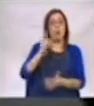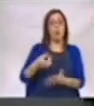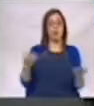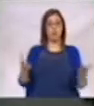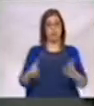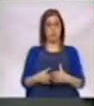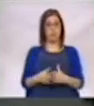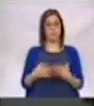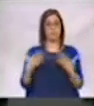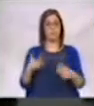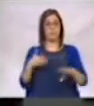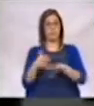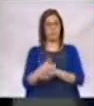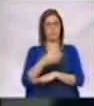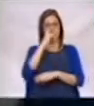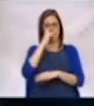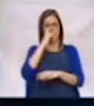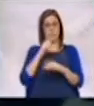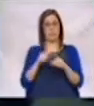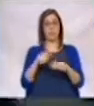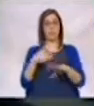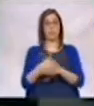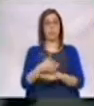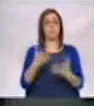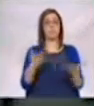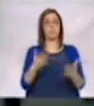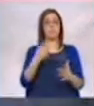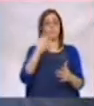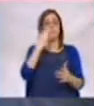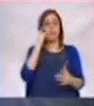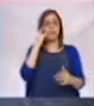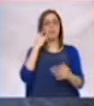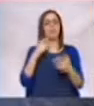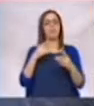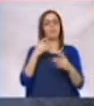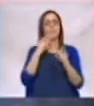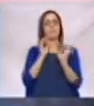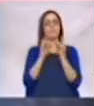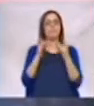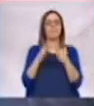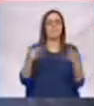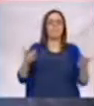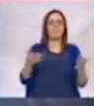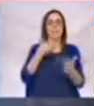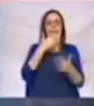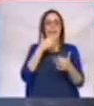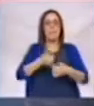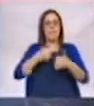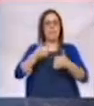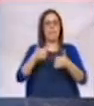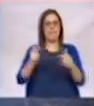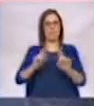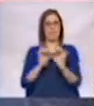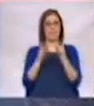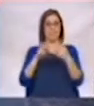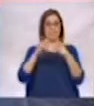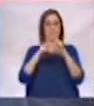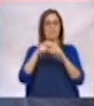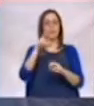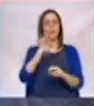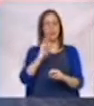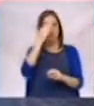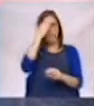precisamente a posição que tem, e ele está em direto a partir de Bissau, onde as ligações de internet não são as